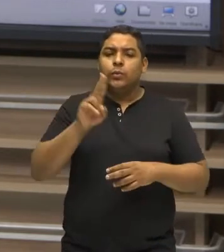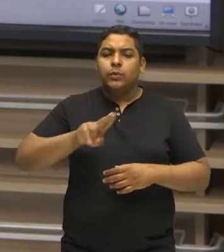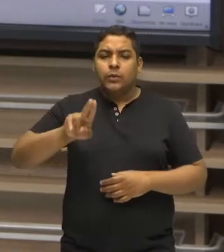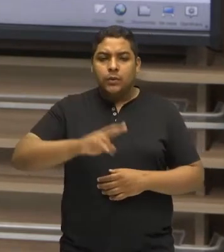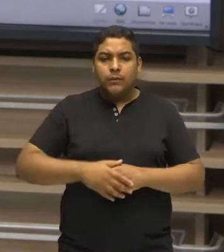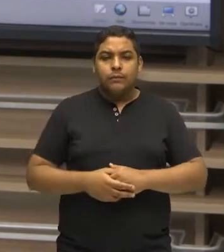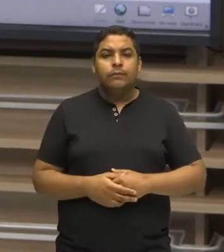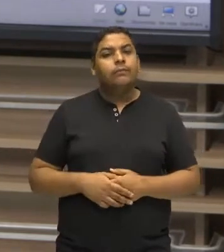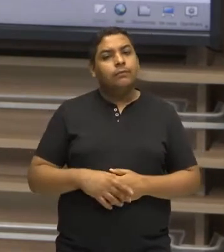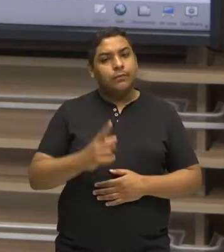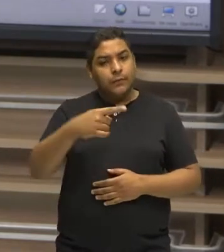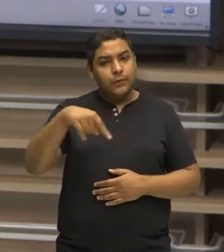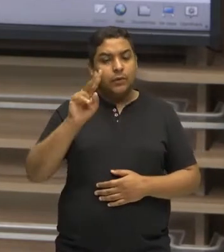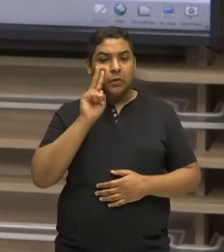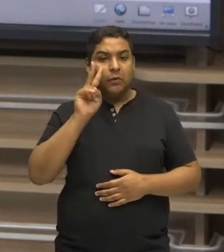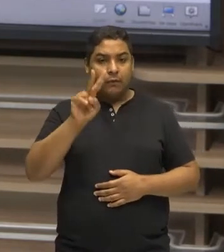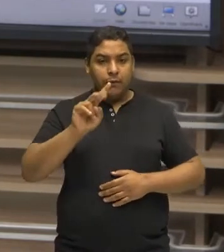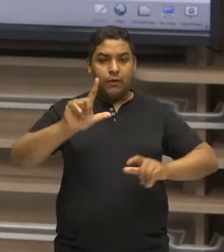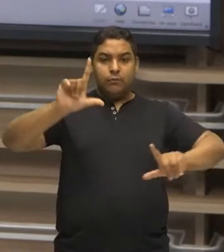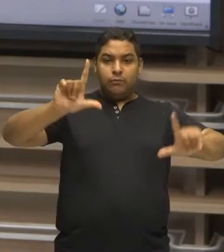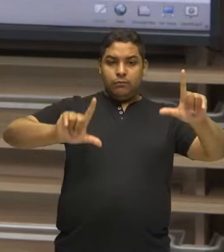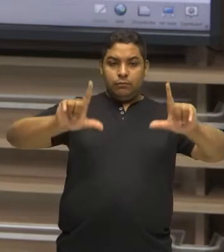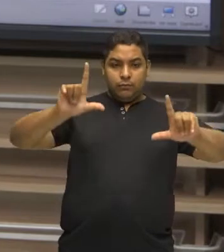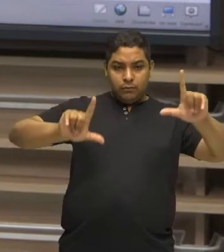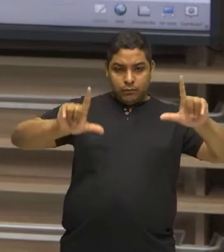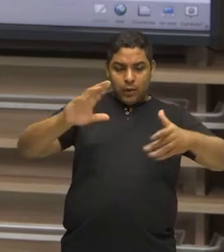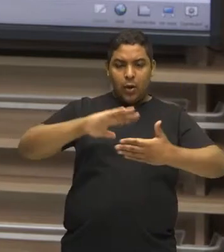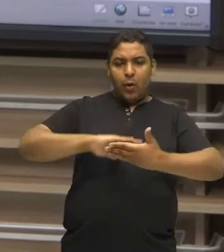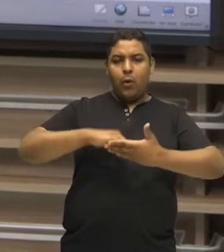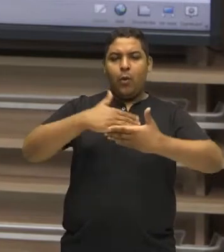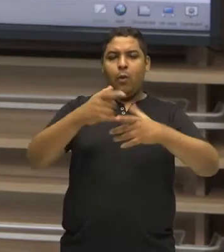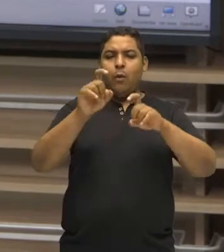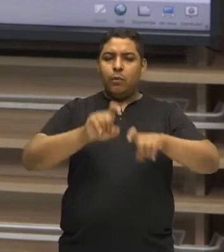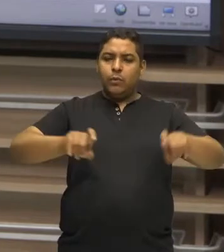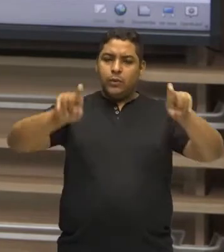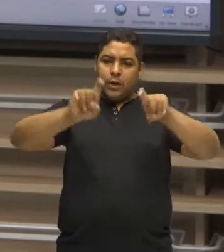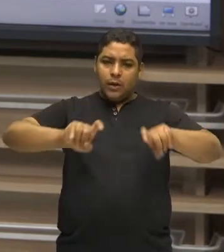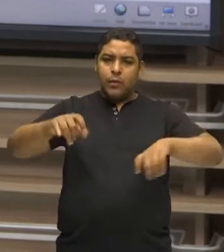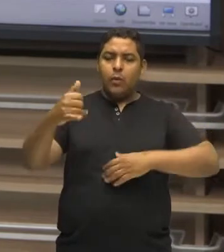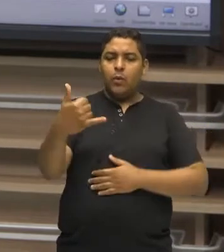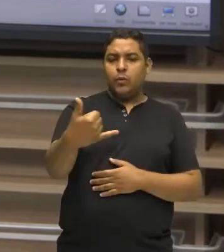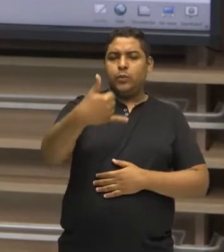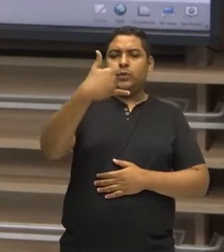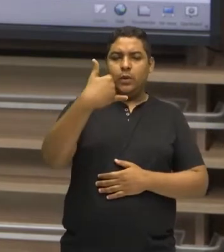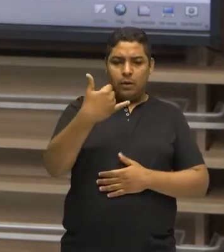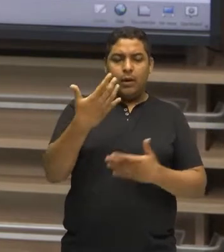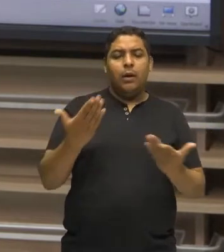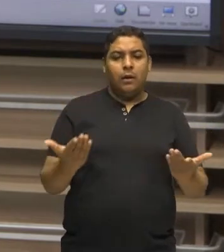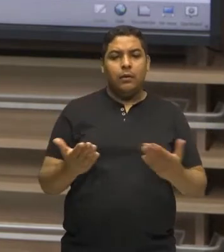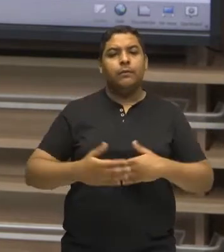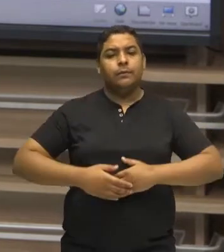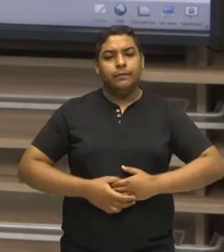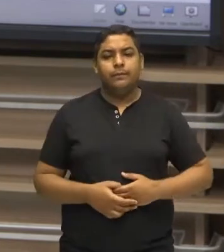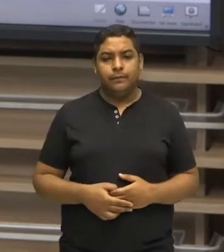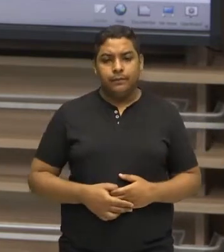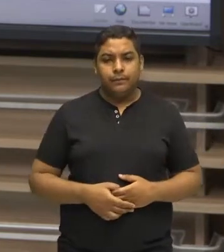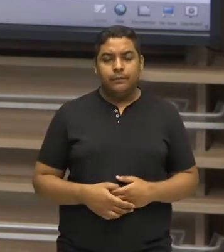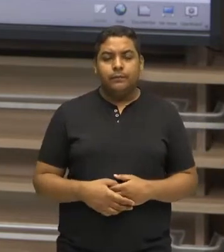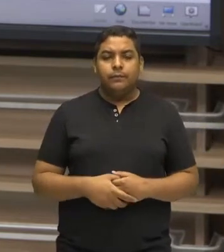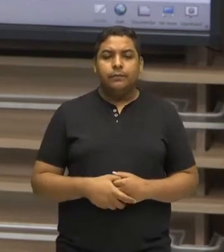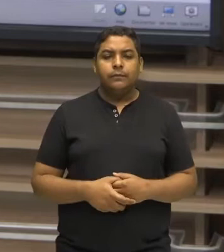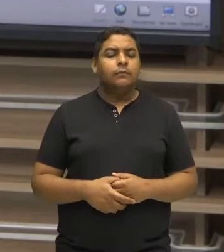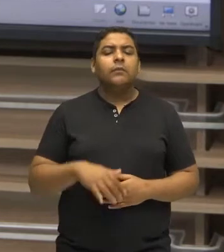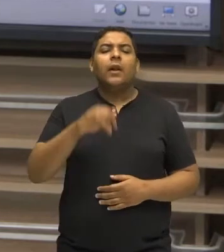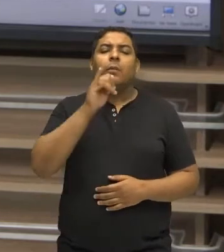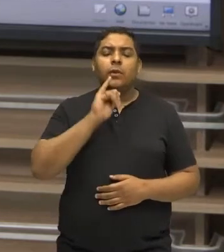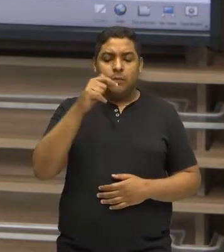que vocês estão vendo aí no monitor do computador de vocês, do celular. Então, é através das cores. Por exemplo, eu estou